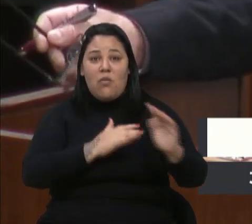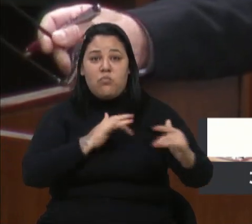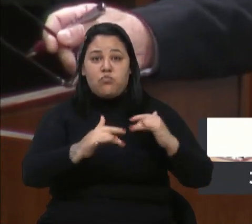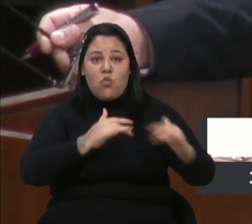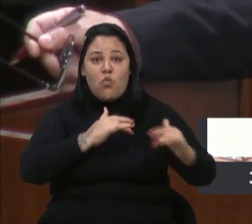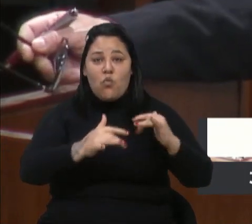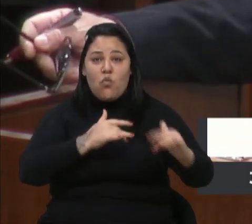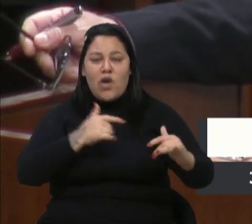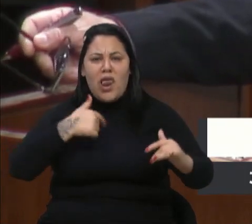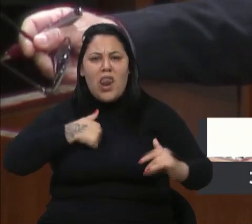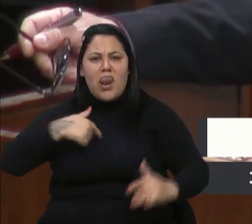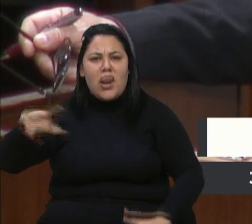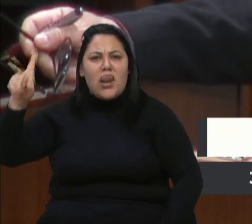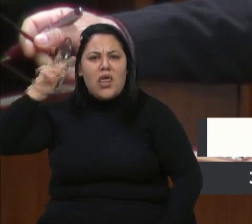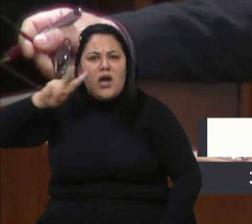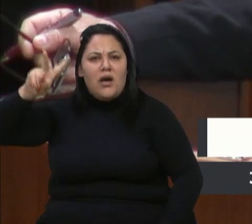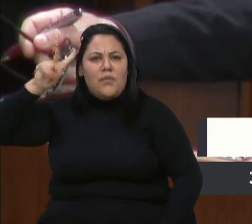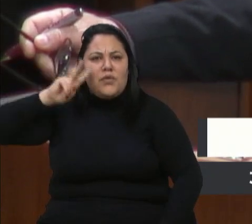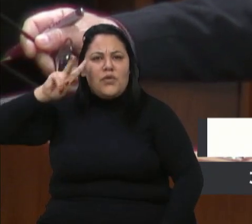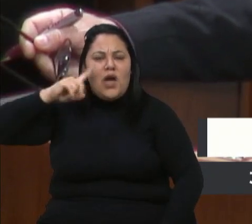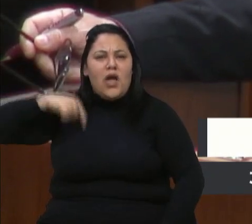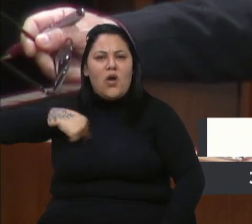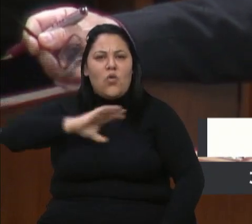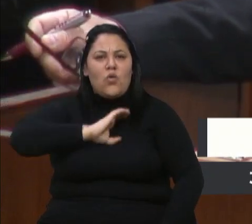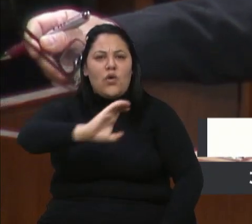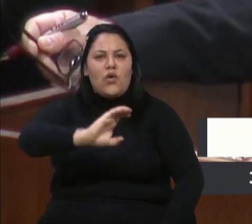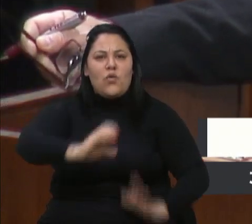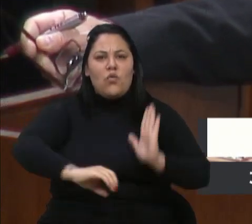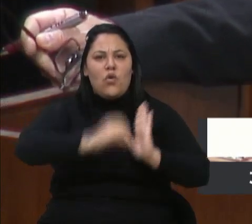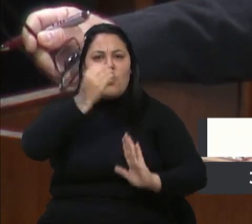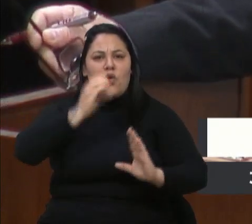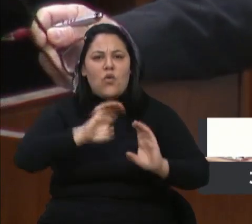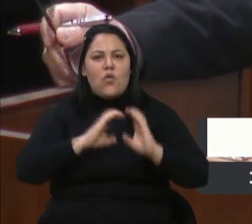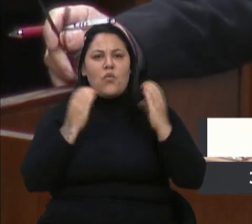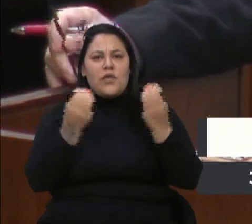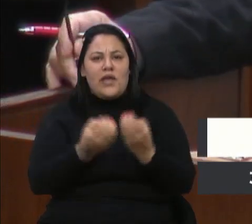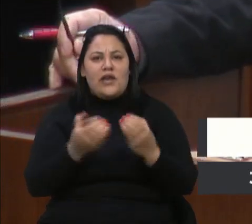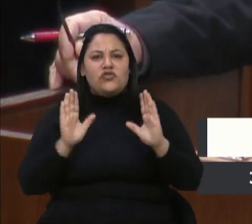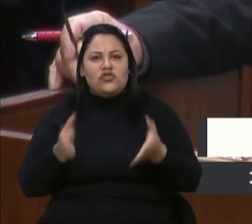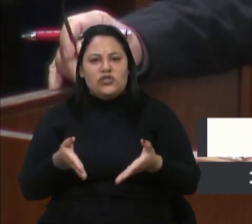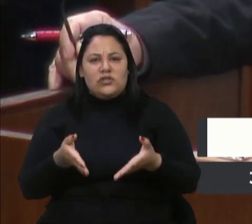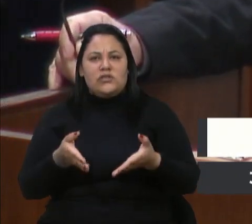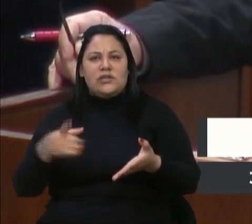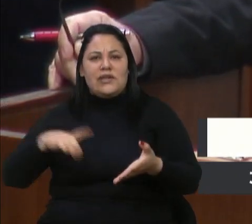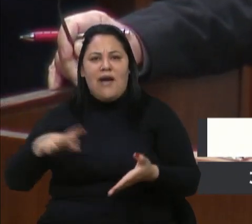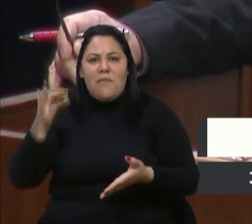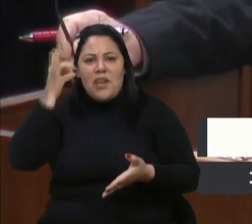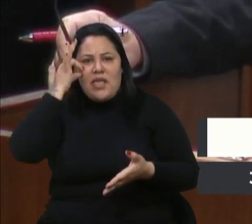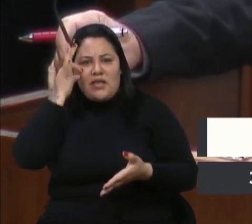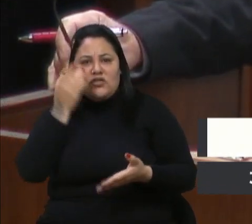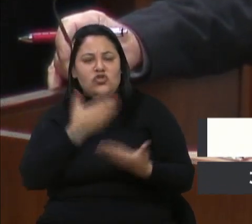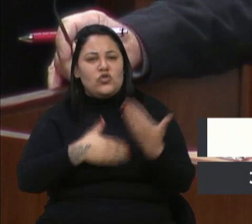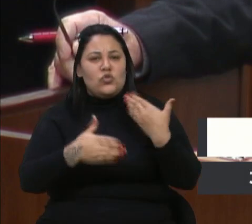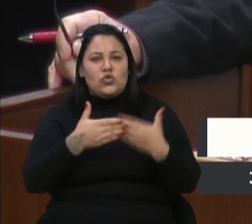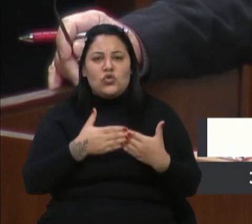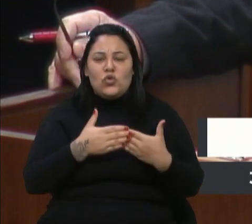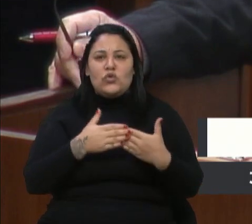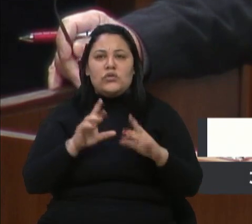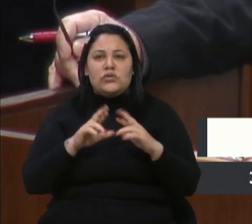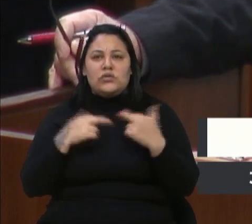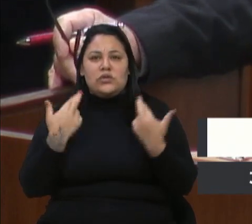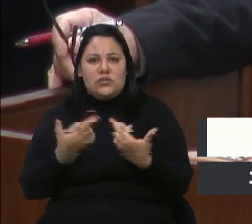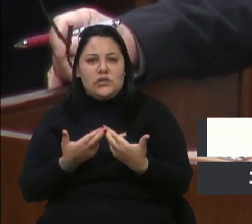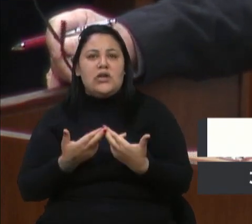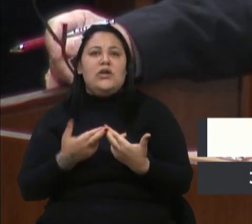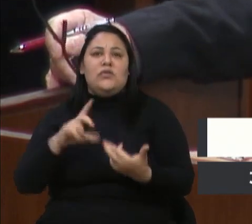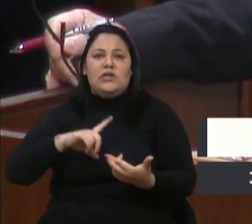eu lembro, eu fui coordenador do orçamento comunitário, o orçamento comunitário estava presente em todas as situações